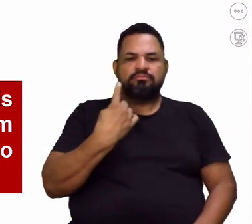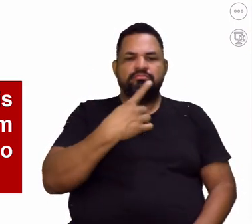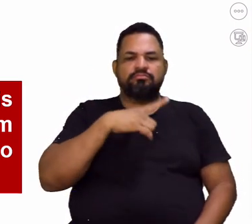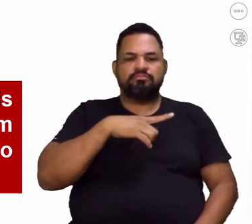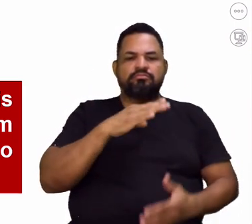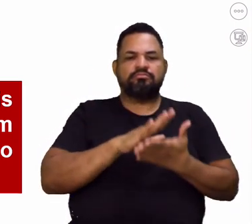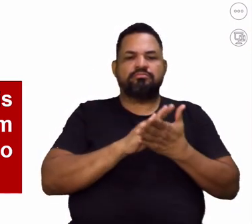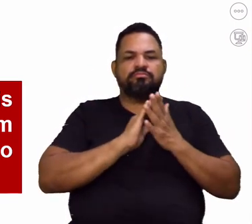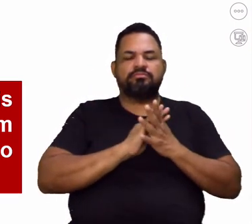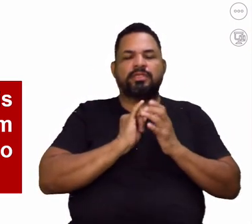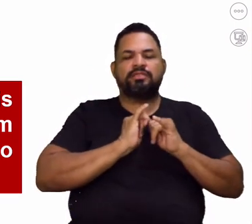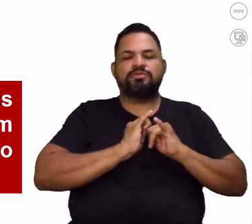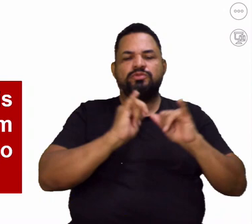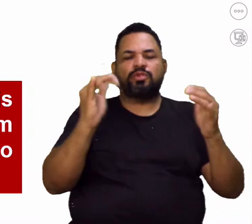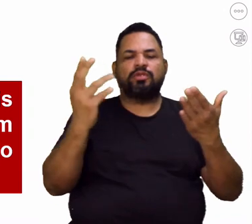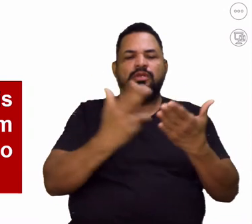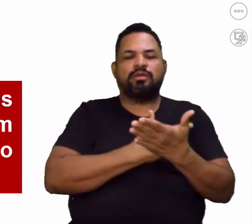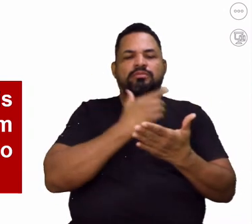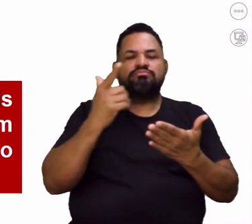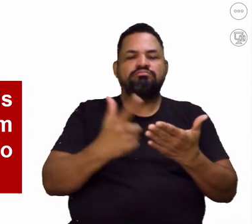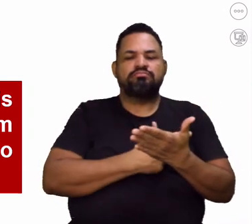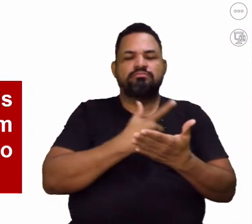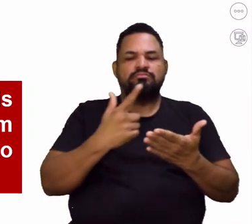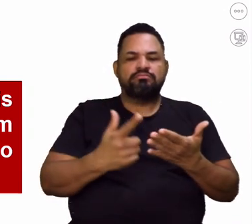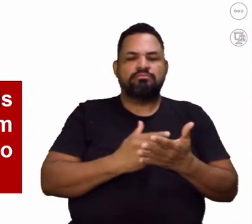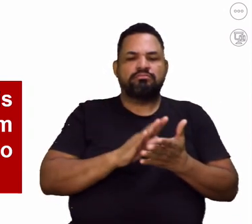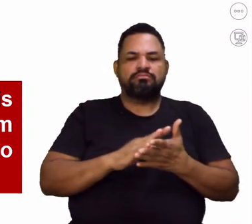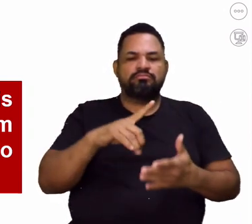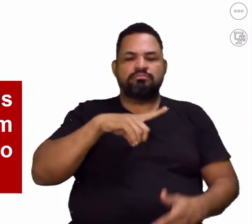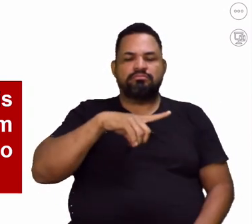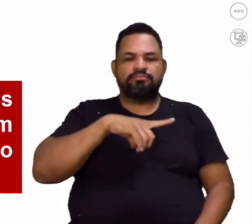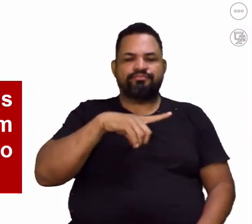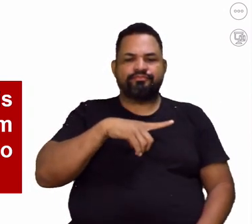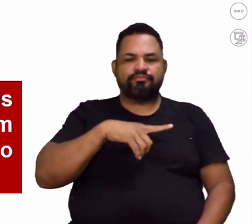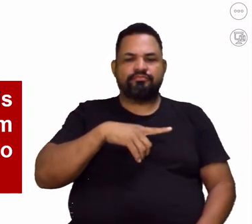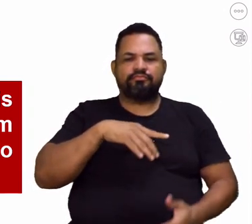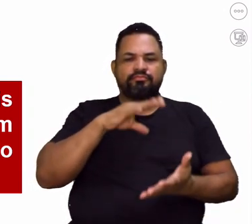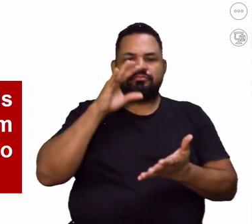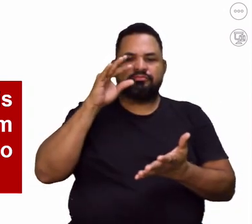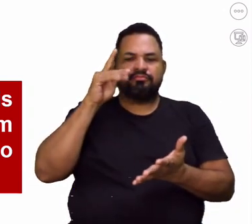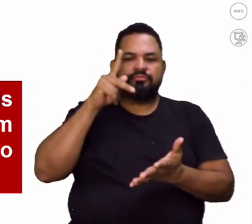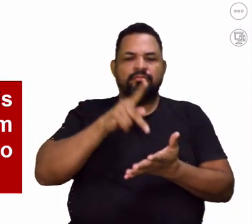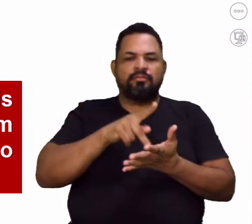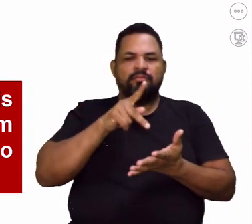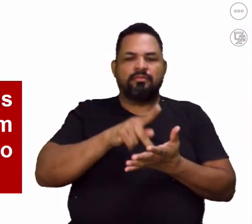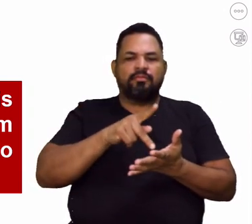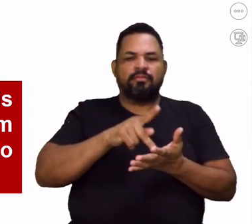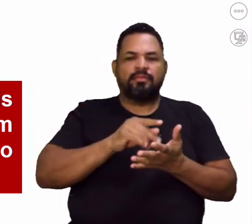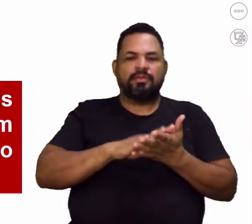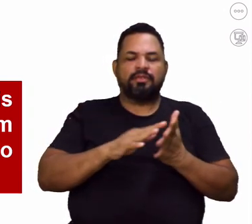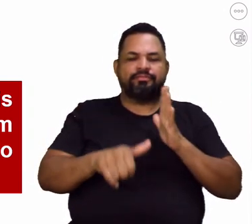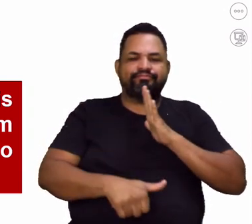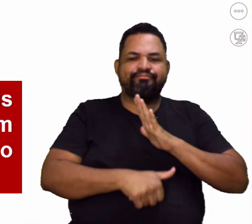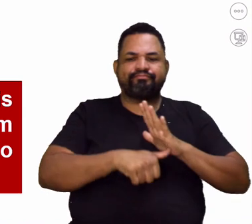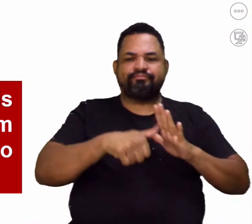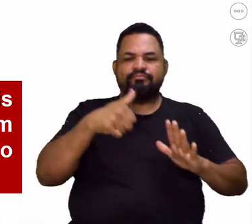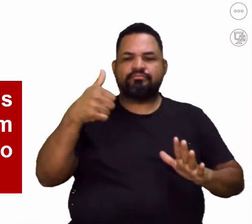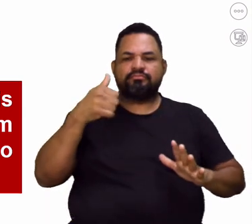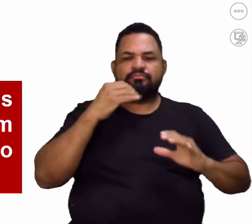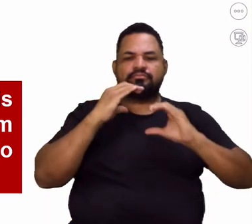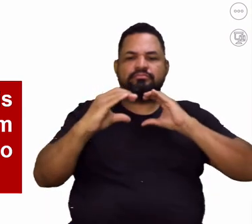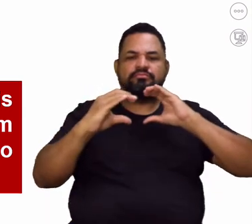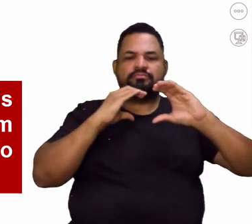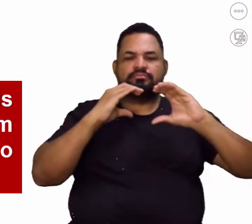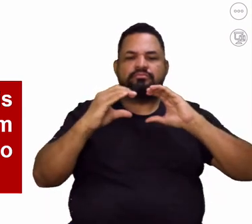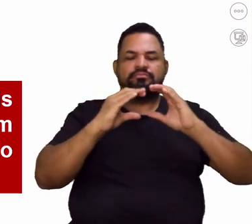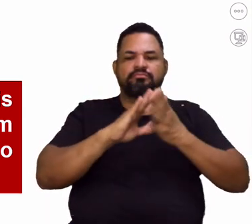jornal, na notícia, tá certo? E a fática? A fática é aquela função que tem em, primeiramente, ao comunicar,